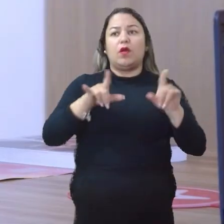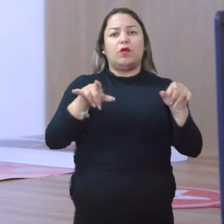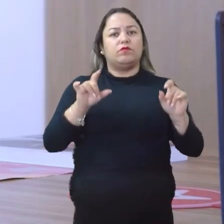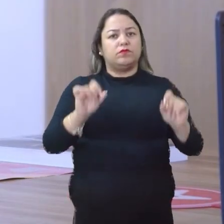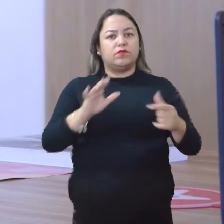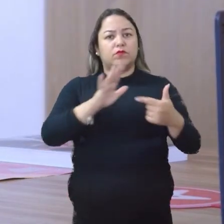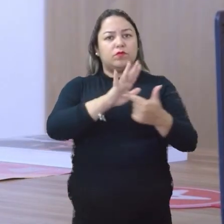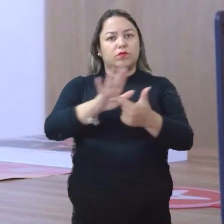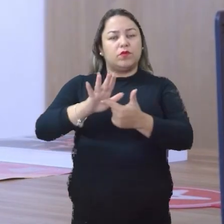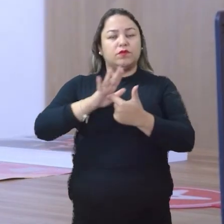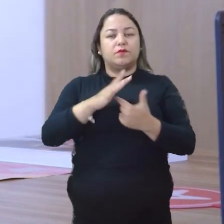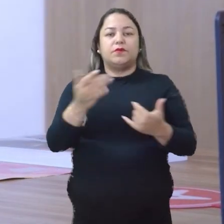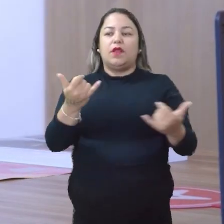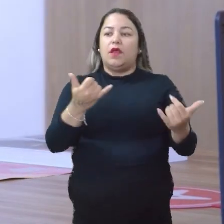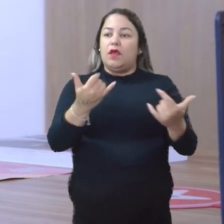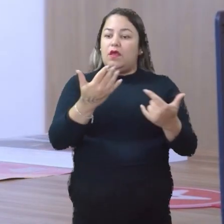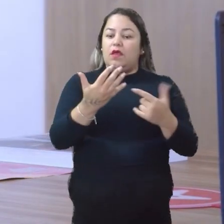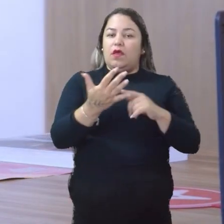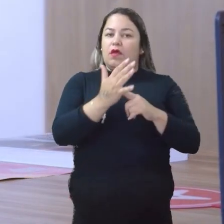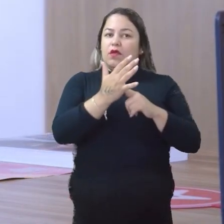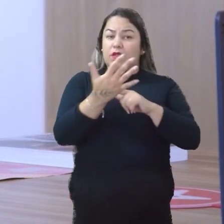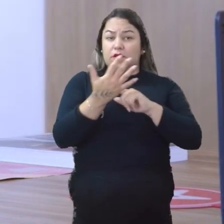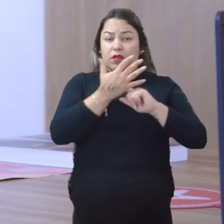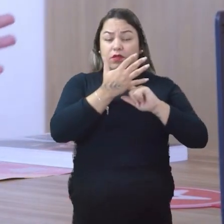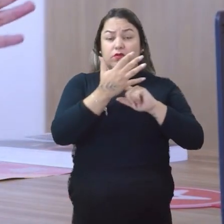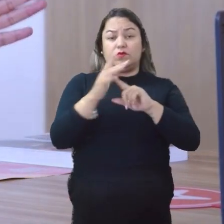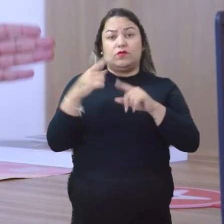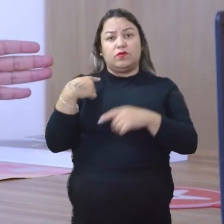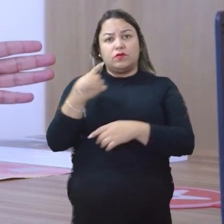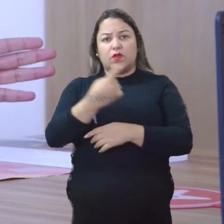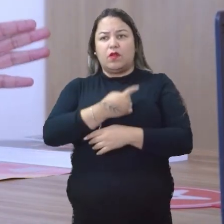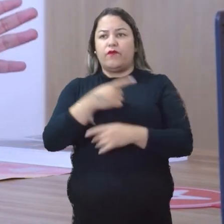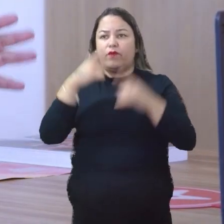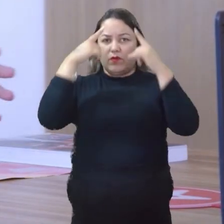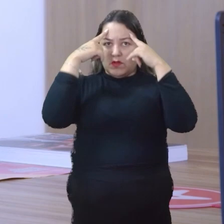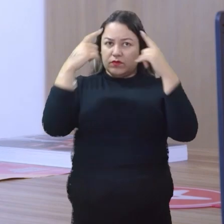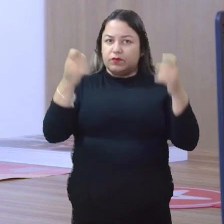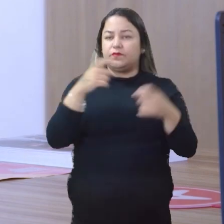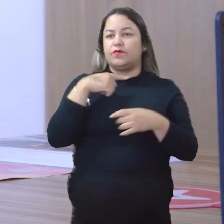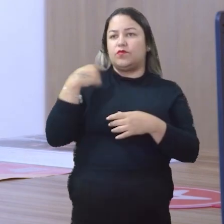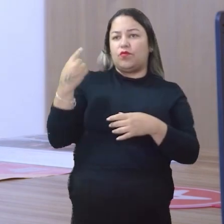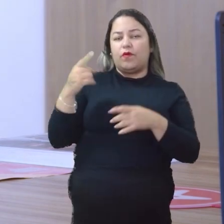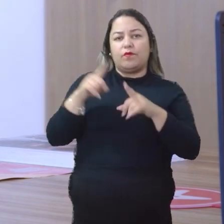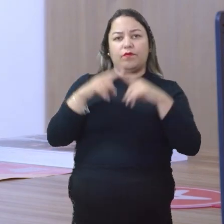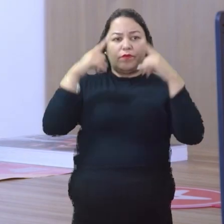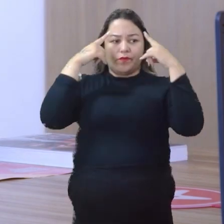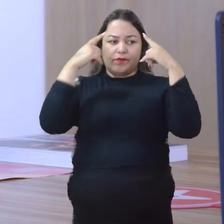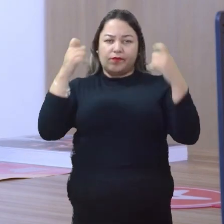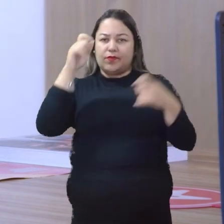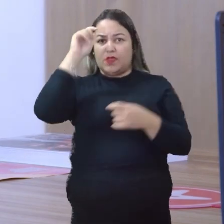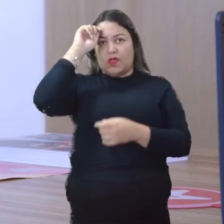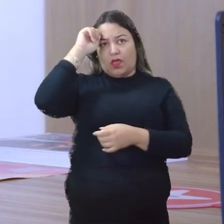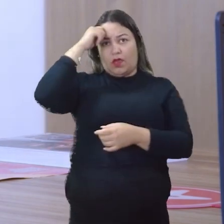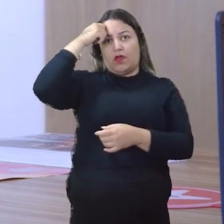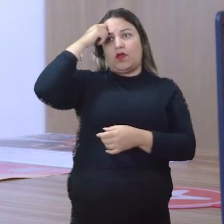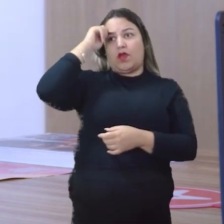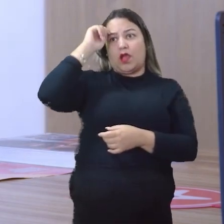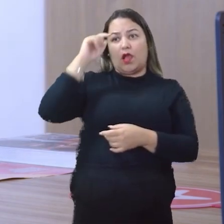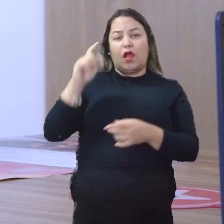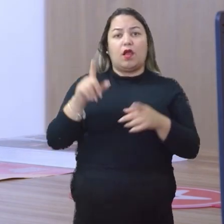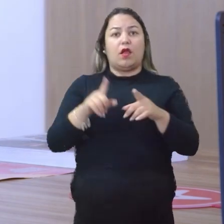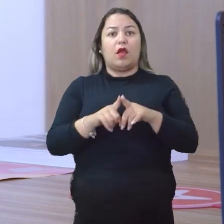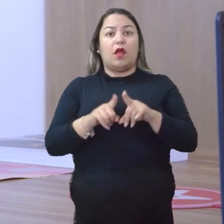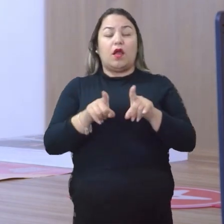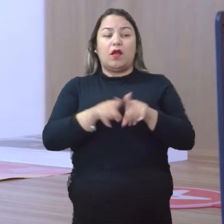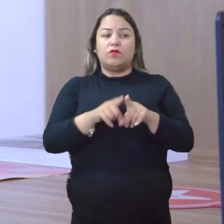dados que apresentam para a gente a violência letal direcionada para a população negra como algo